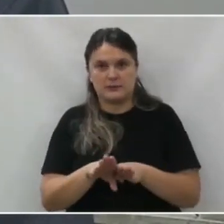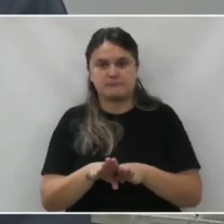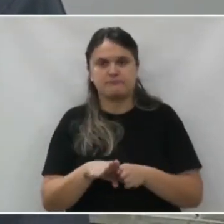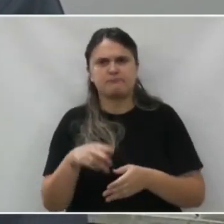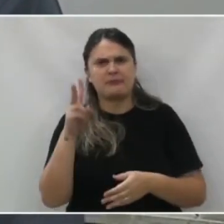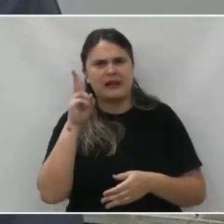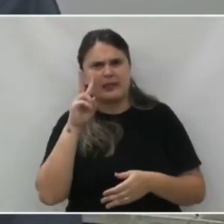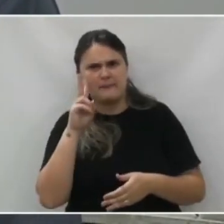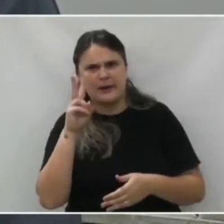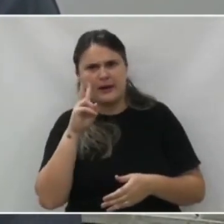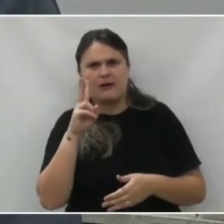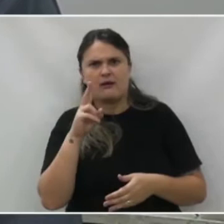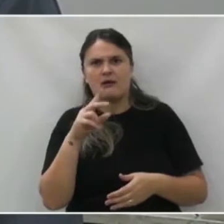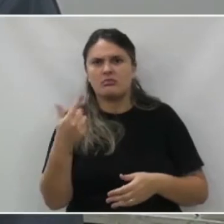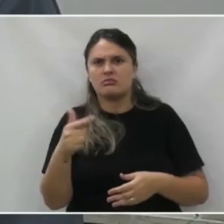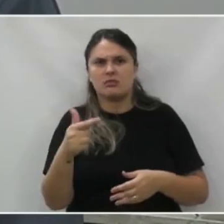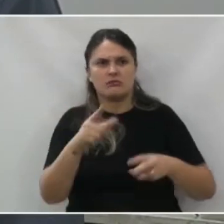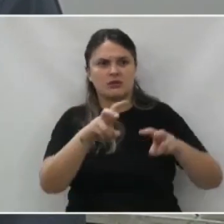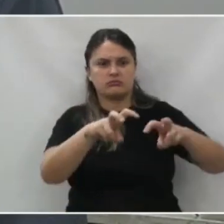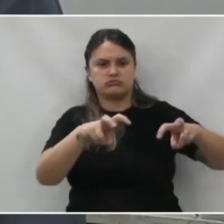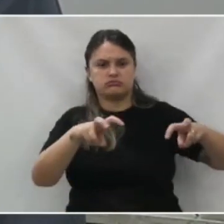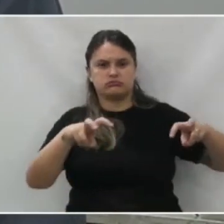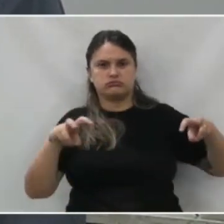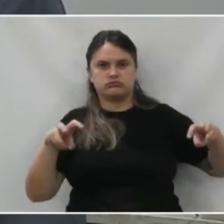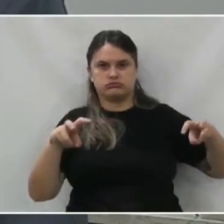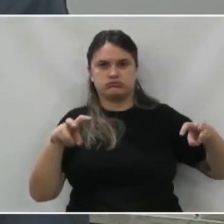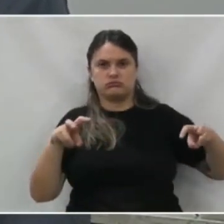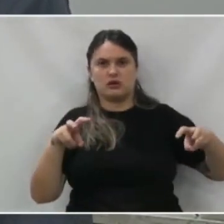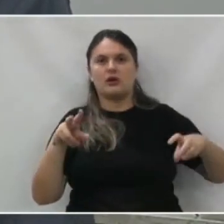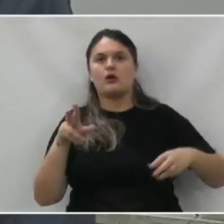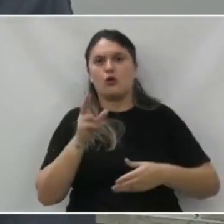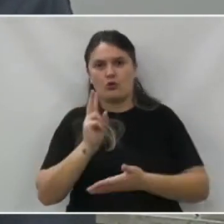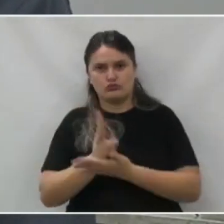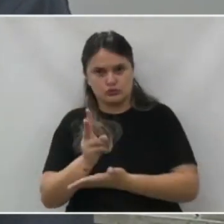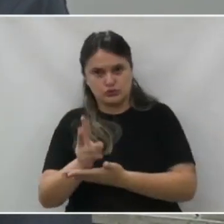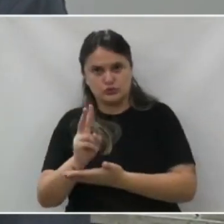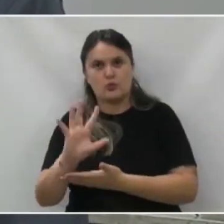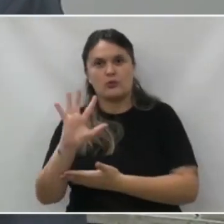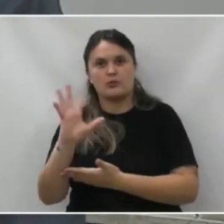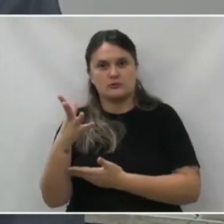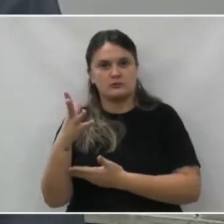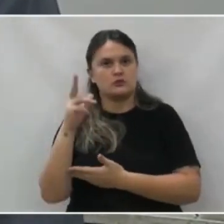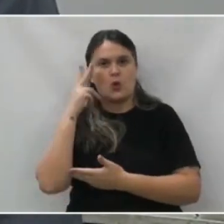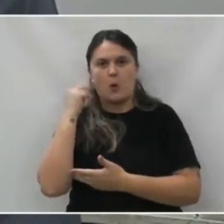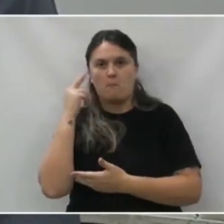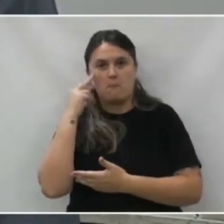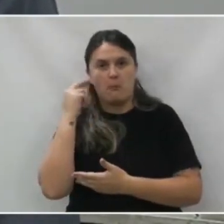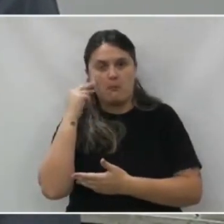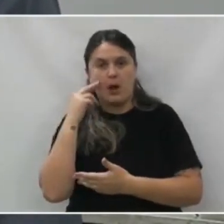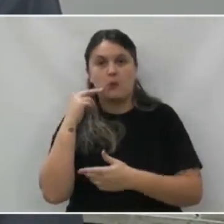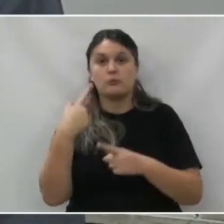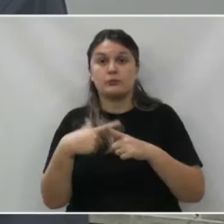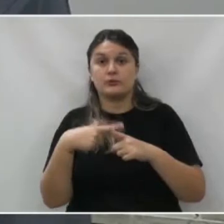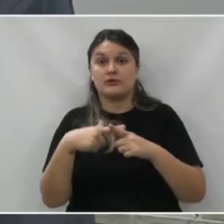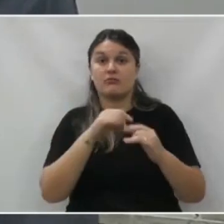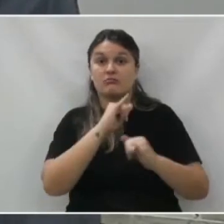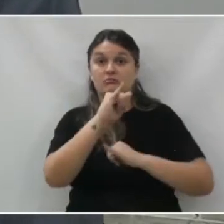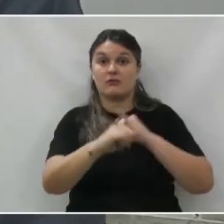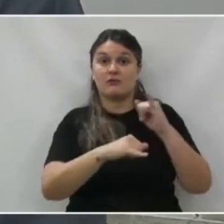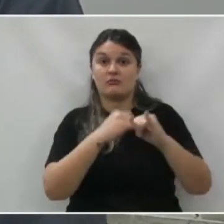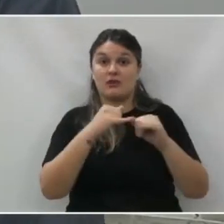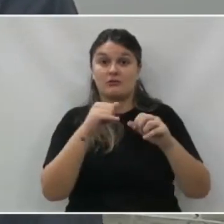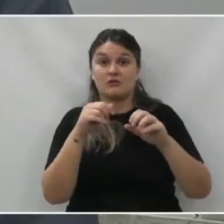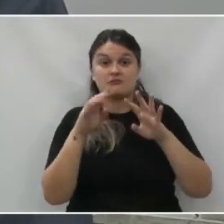o fato de não termos público não prejudica a realização da sessão. Acontece normalmente e também transmitida pela internet,